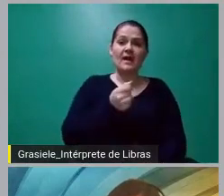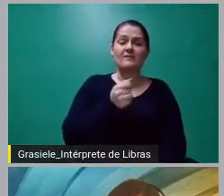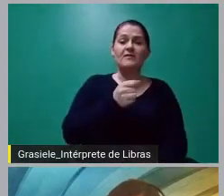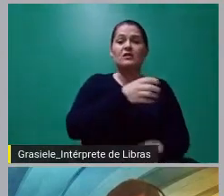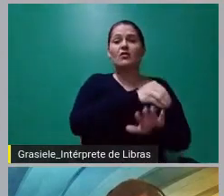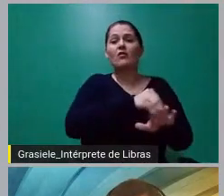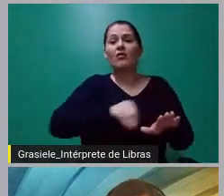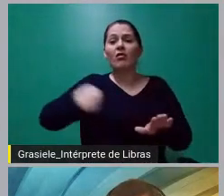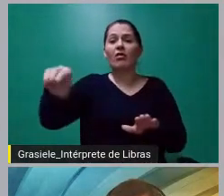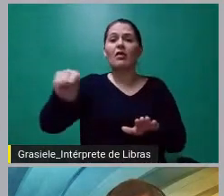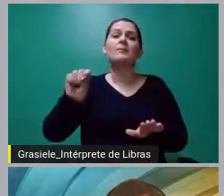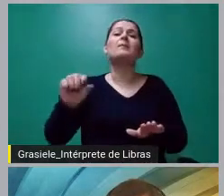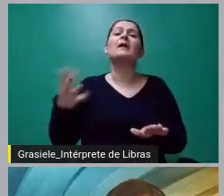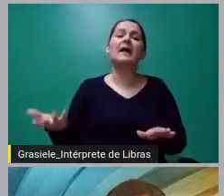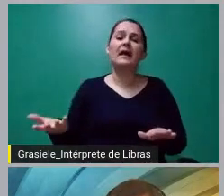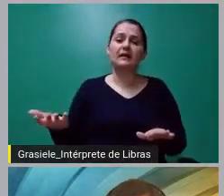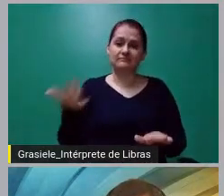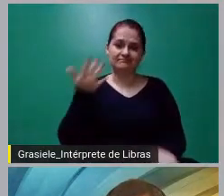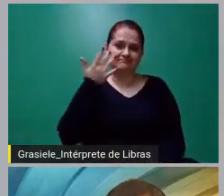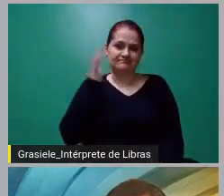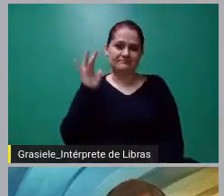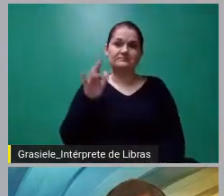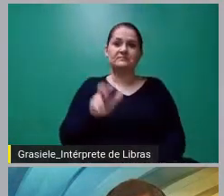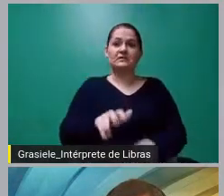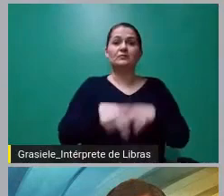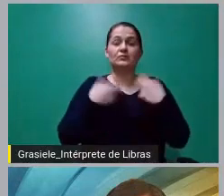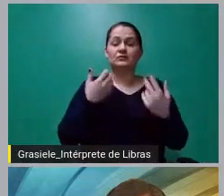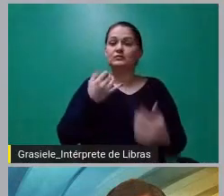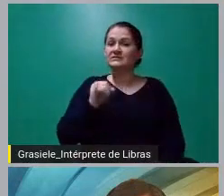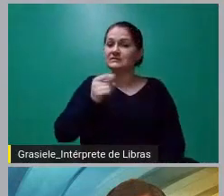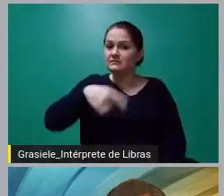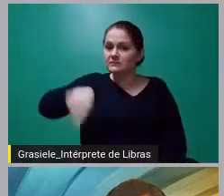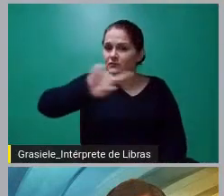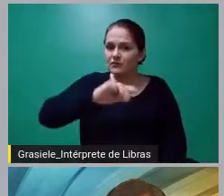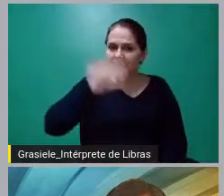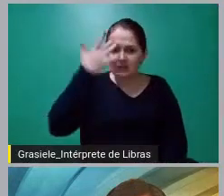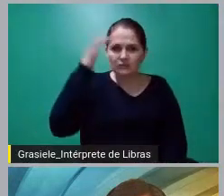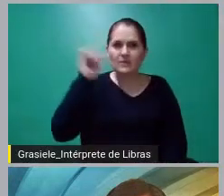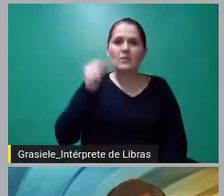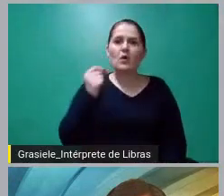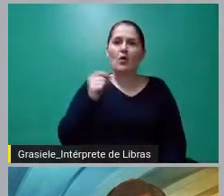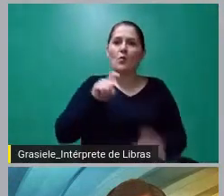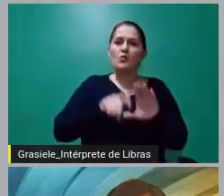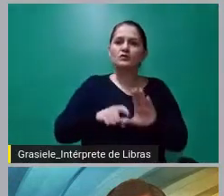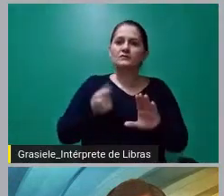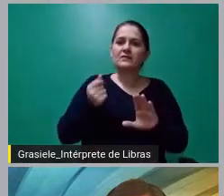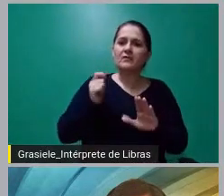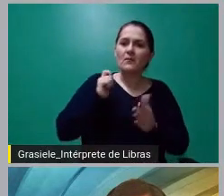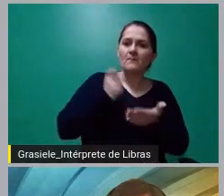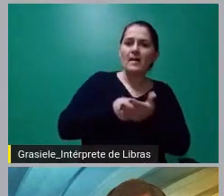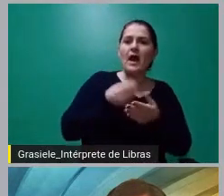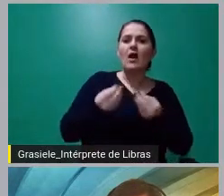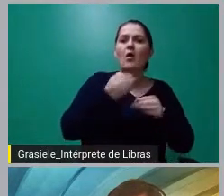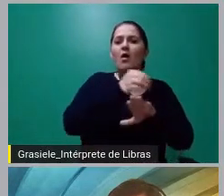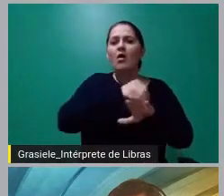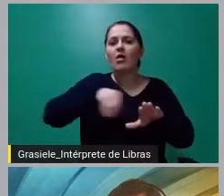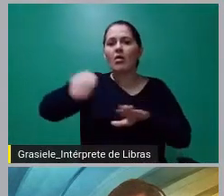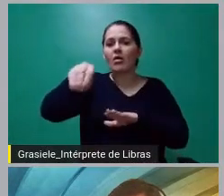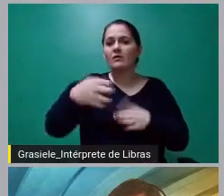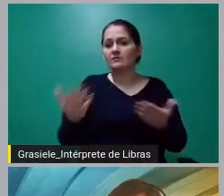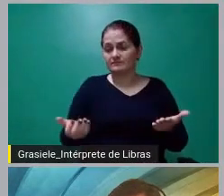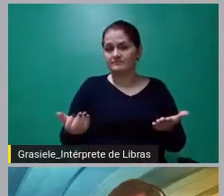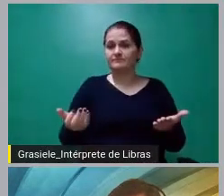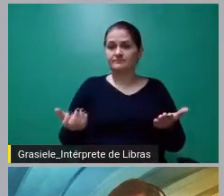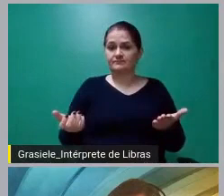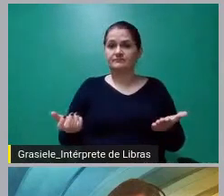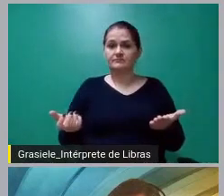Só isso já justifica a necessidade de uma auditoria. Em geral, as pessoas sentem que tem algo errado, que a vida delas